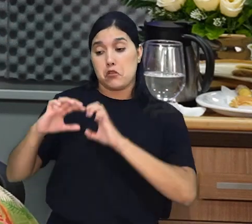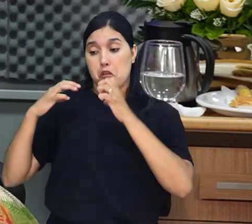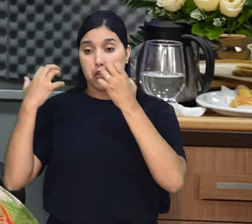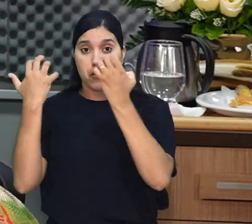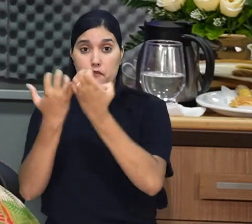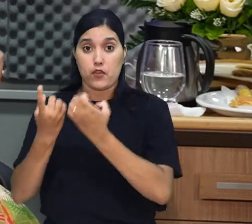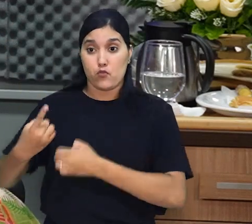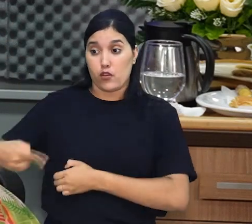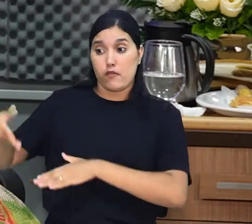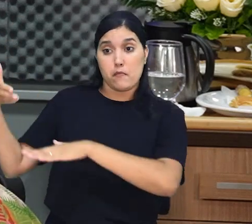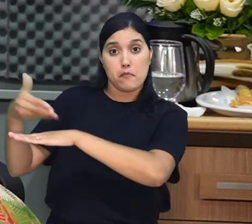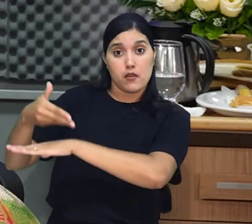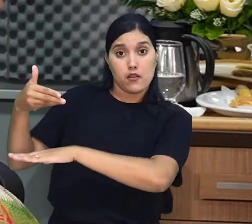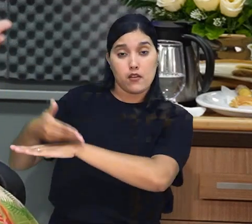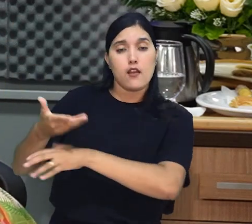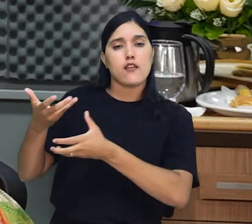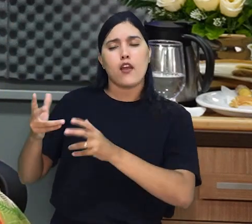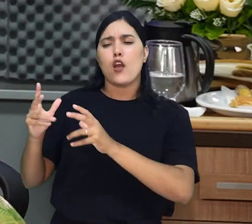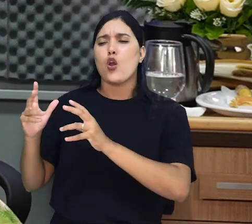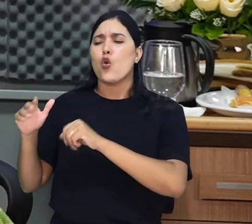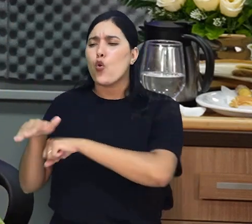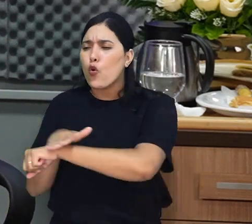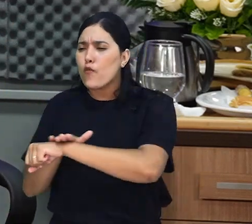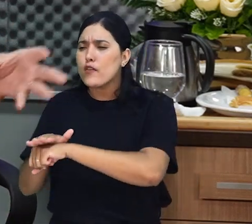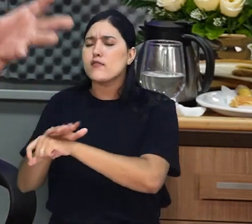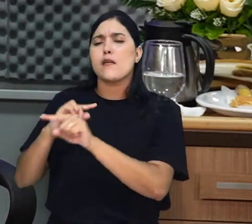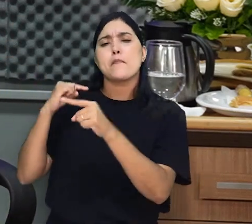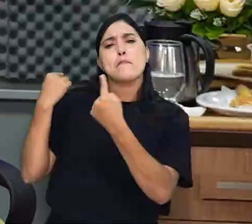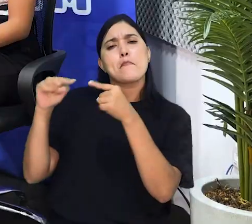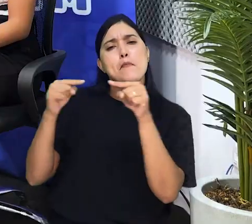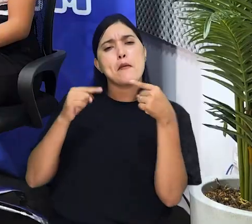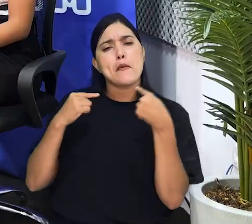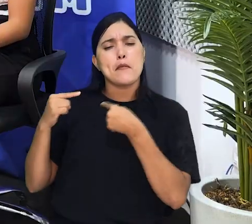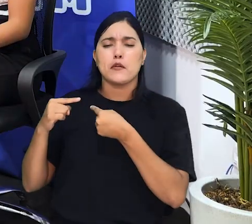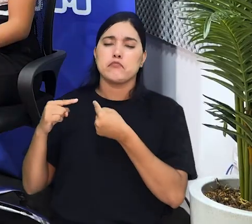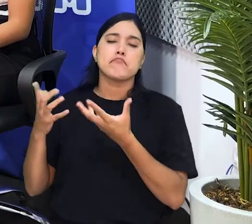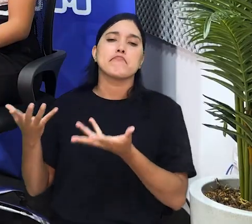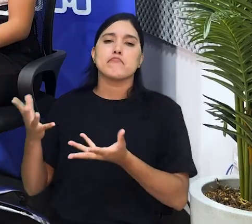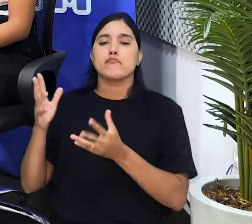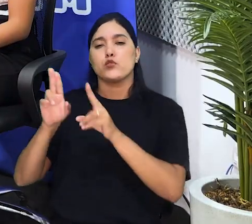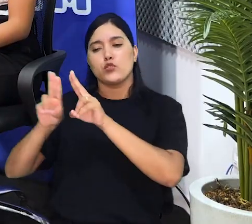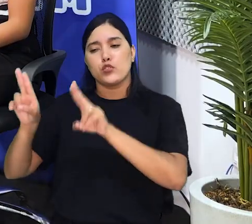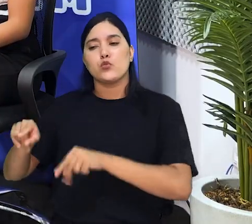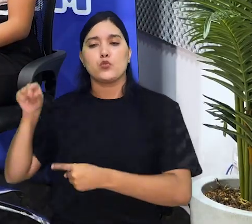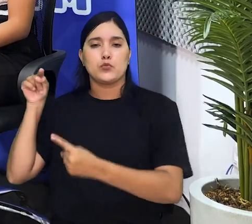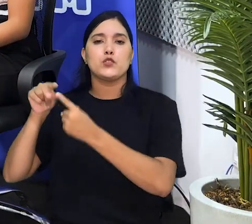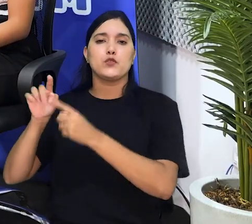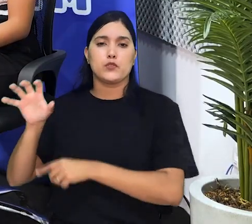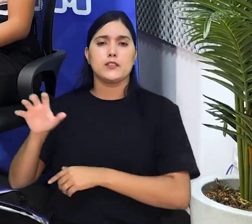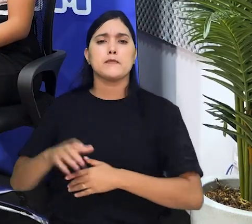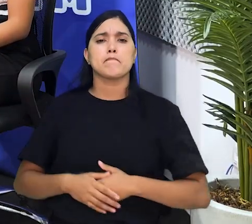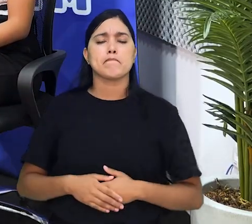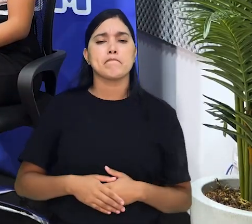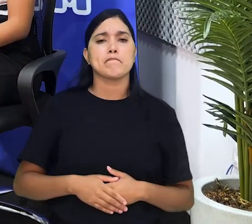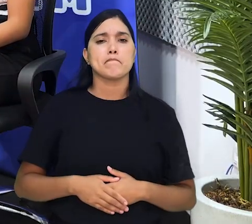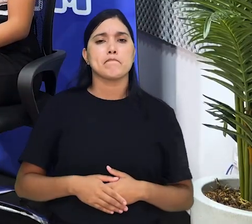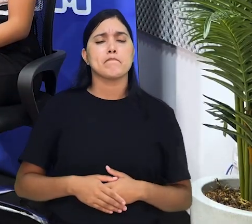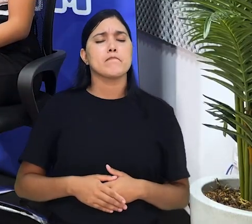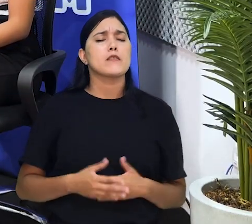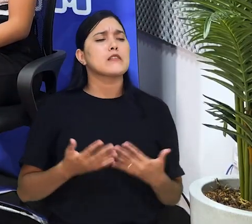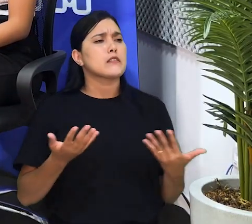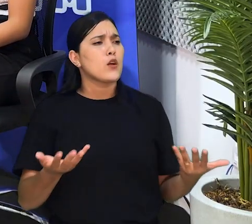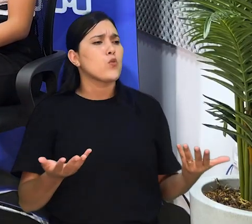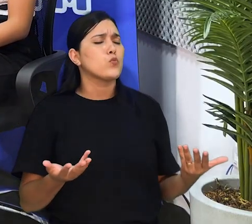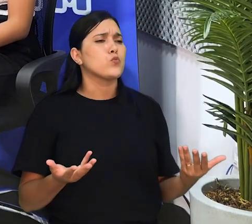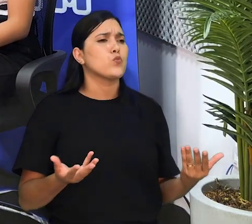objetivo dessa convenção ou outra coisa que eles vão montar ali, querer conversar, querer discutir, enfim, o